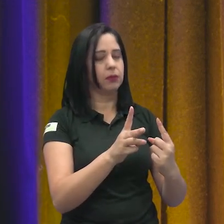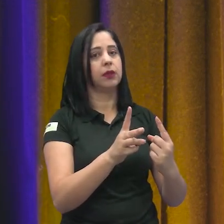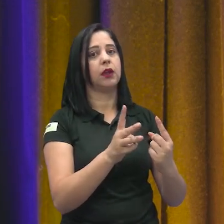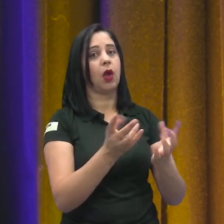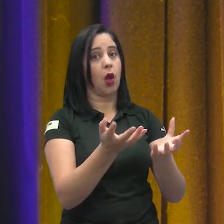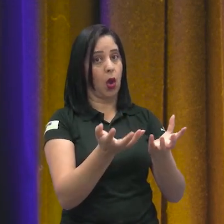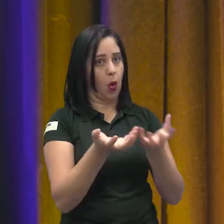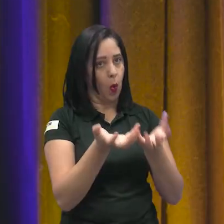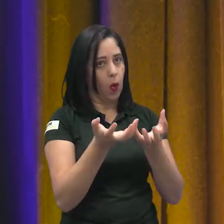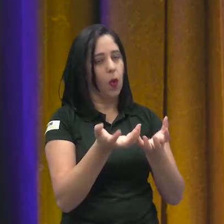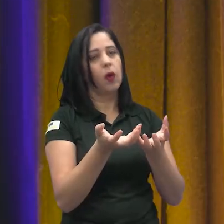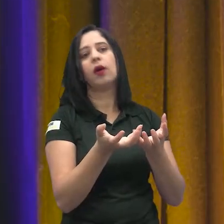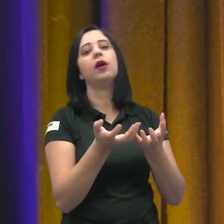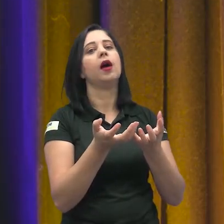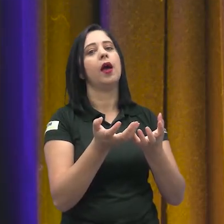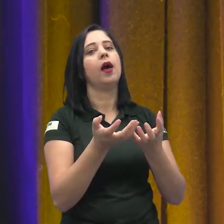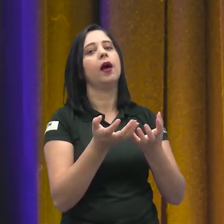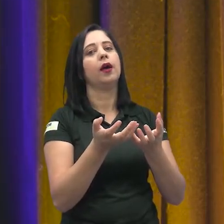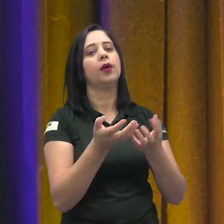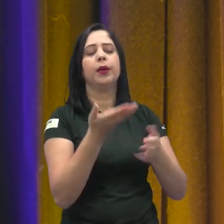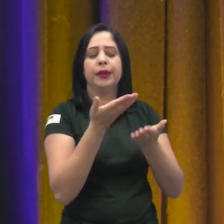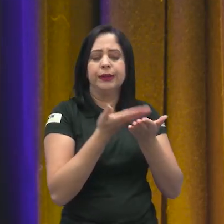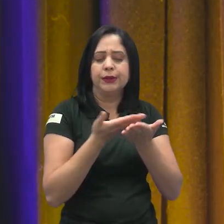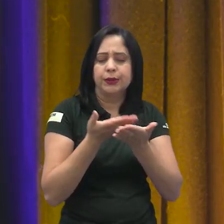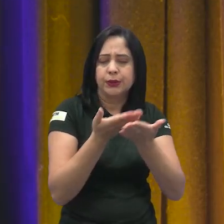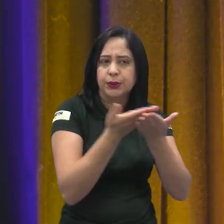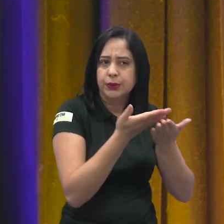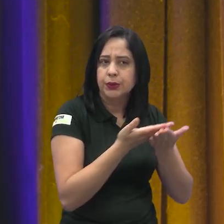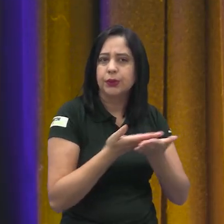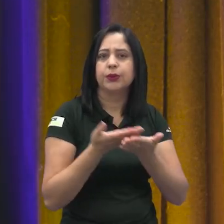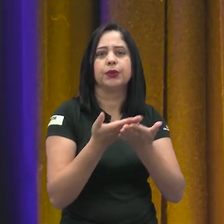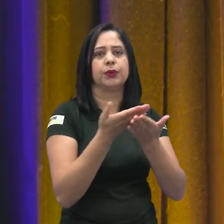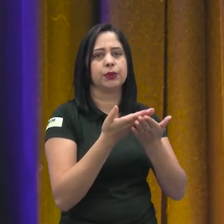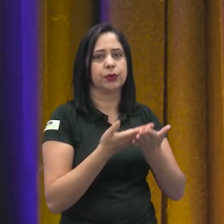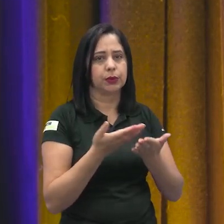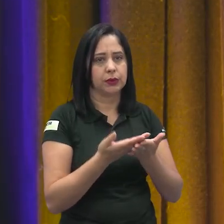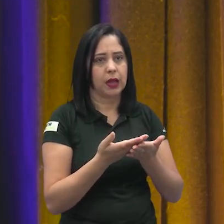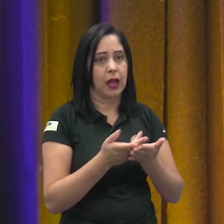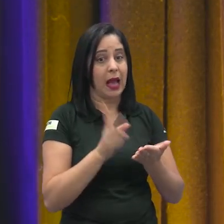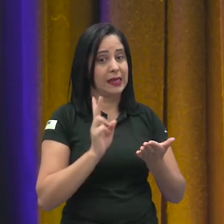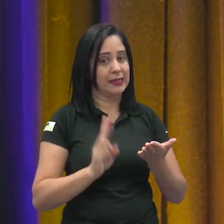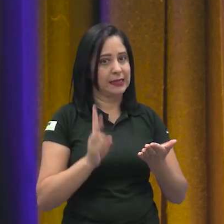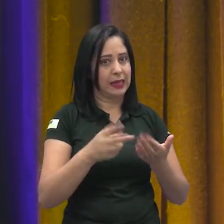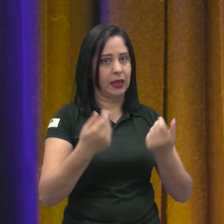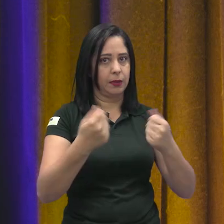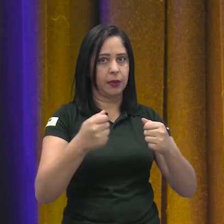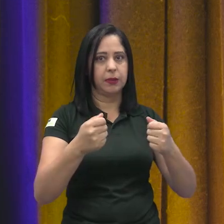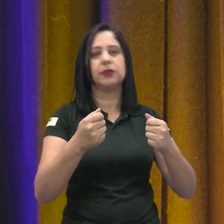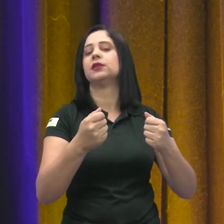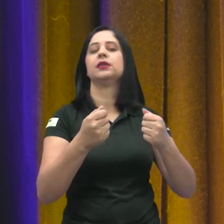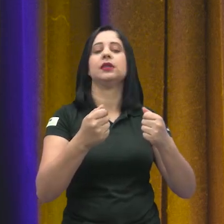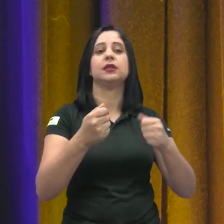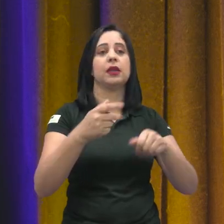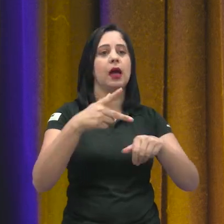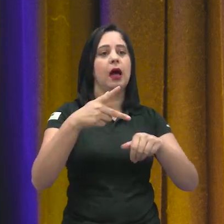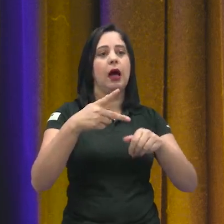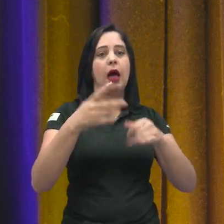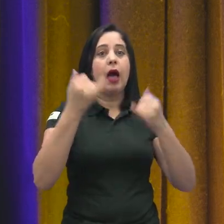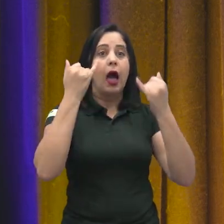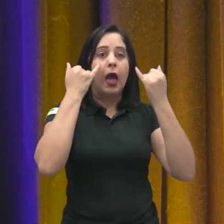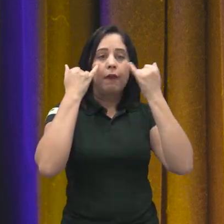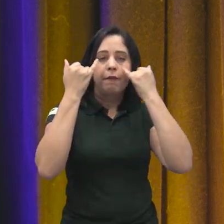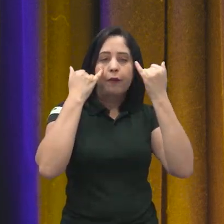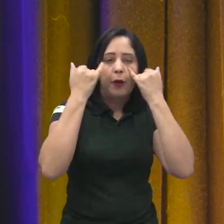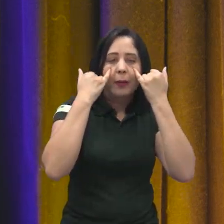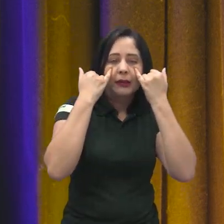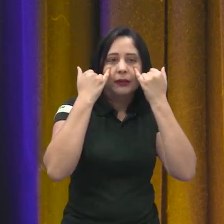também acadêmicas, porque isso é importante, você se manter em contato com formações acadêmicas, com